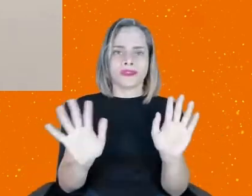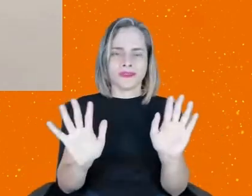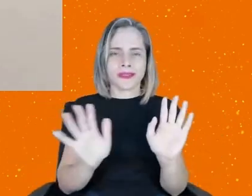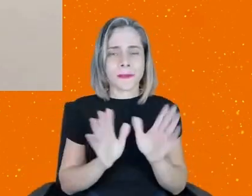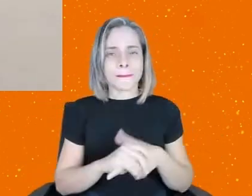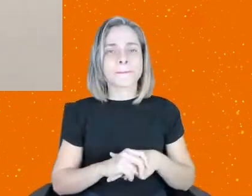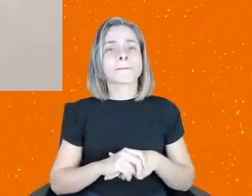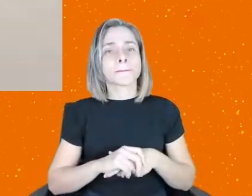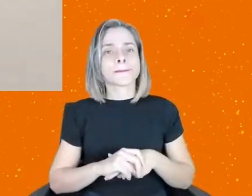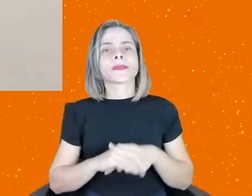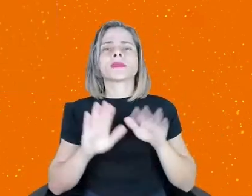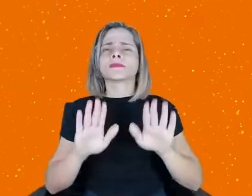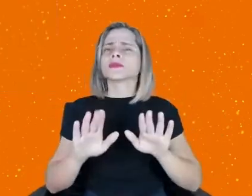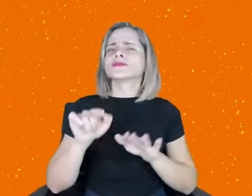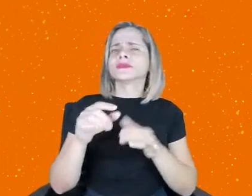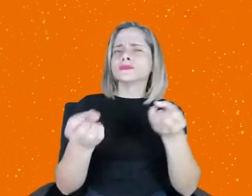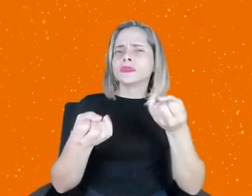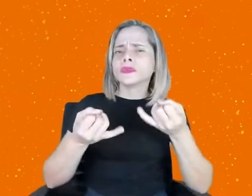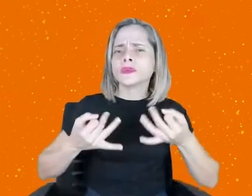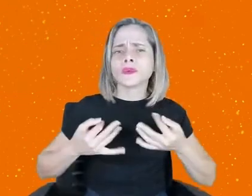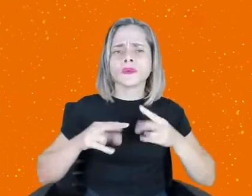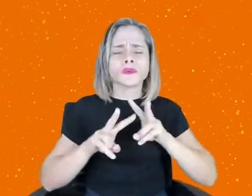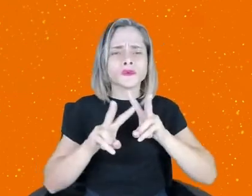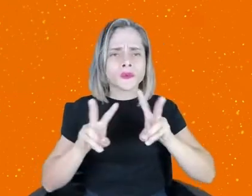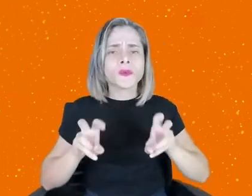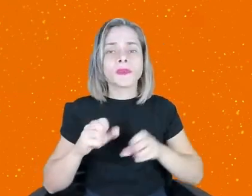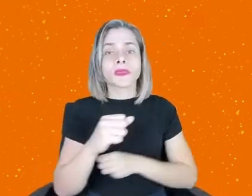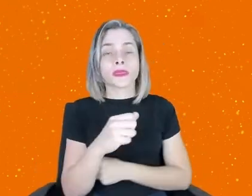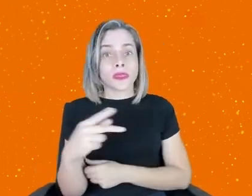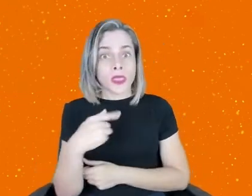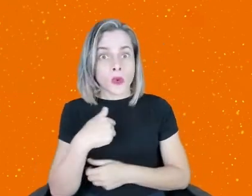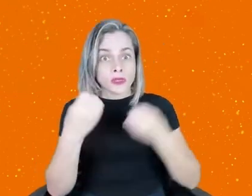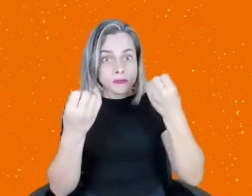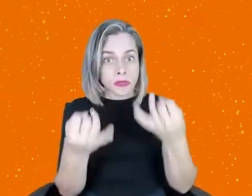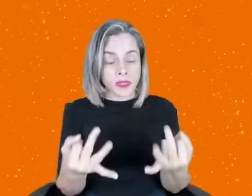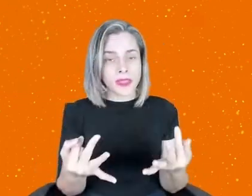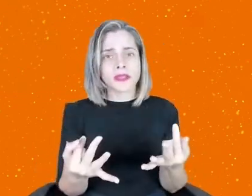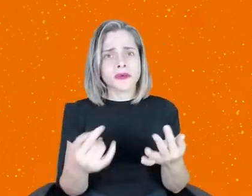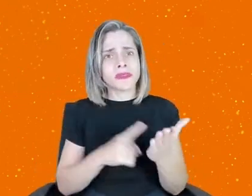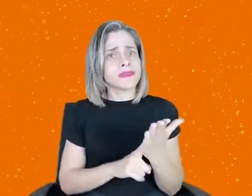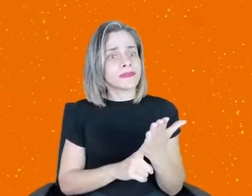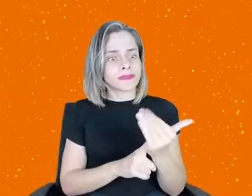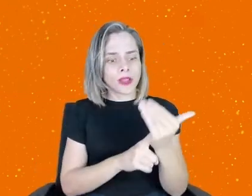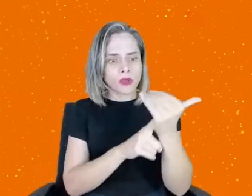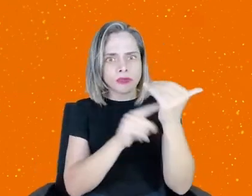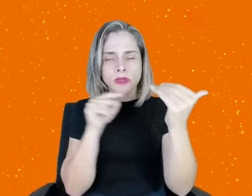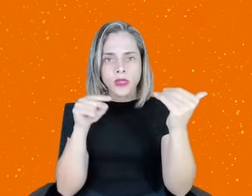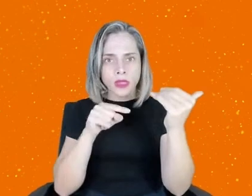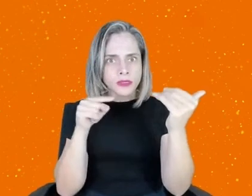disso essa aplicação específica que eu tô trazendo aqui essa tecnologia ela atrás